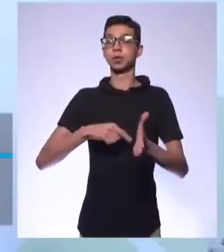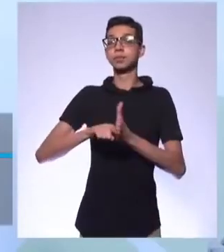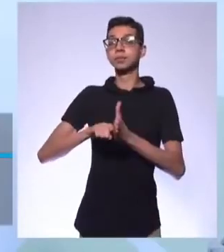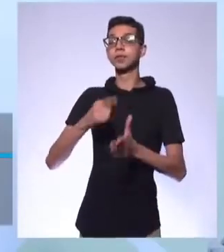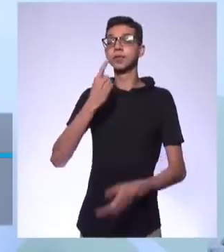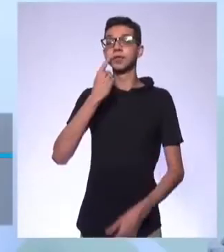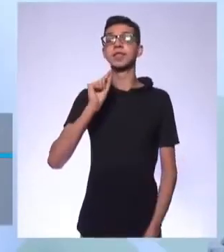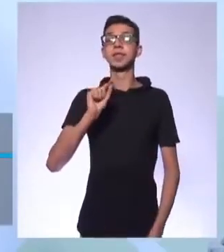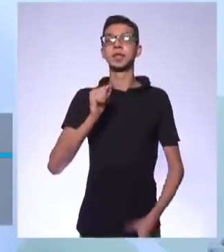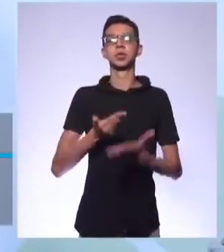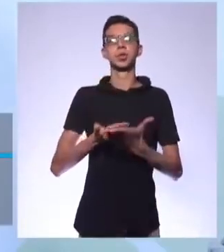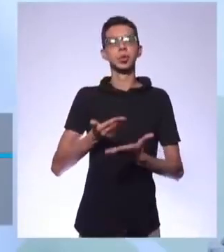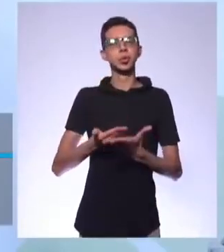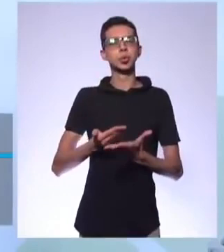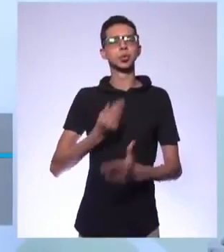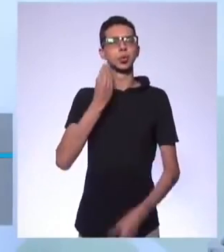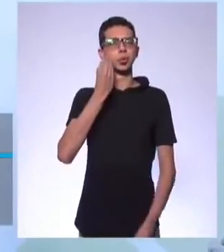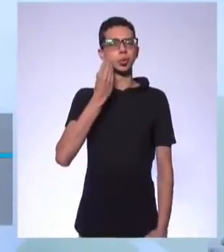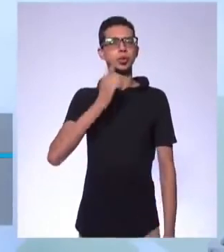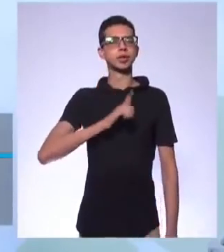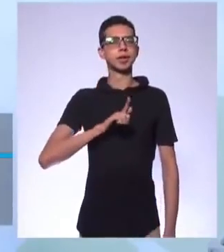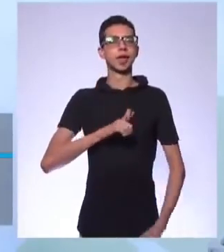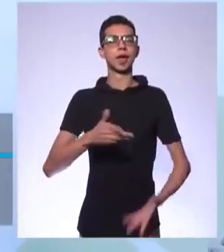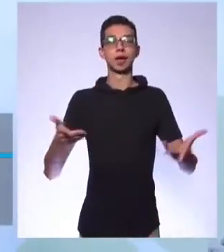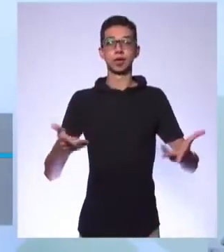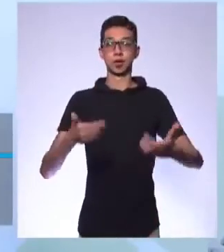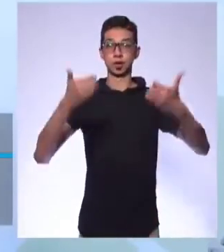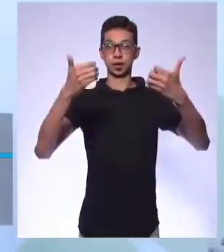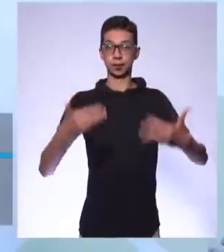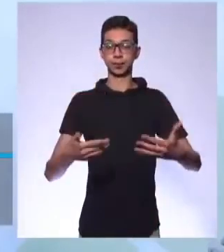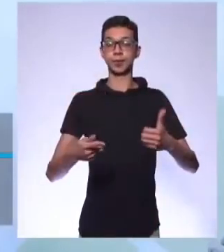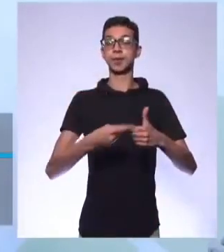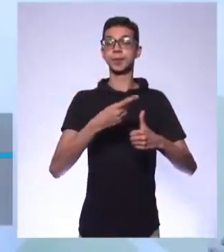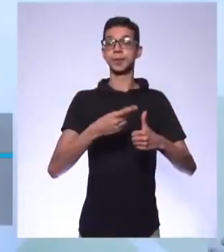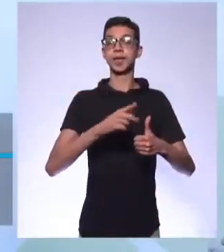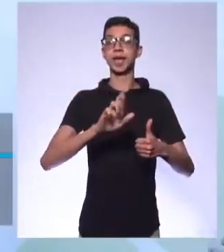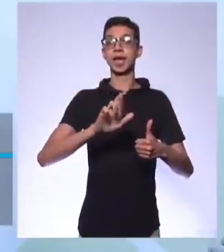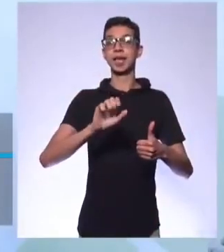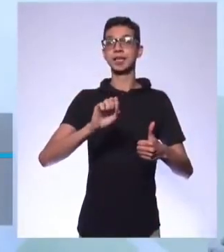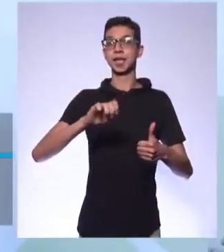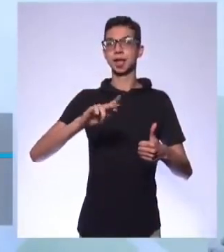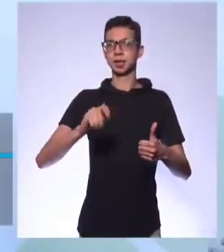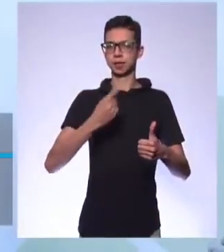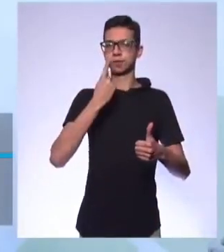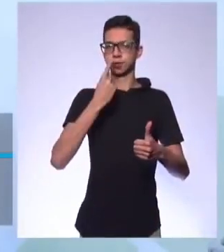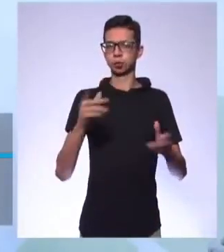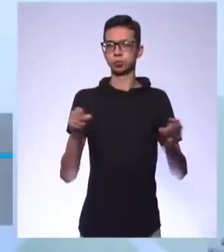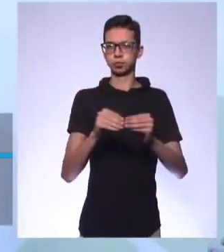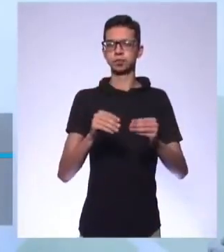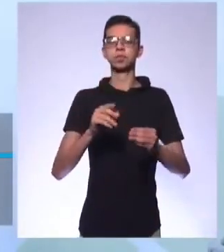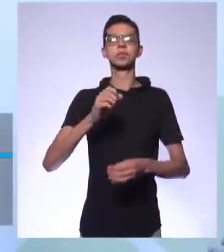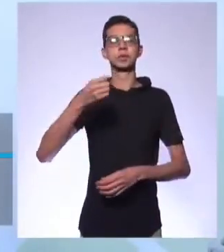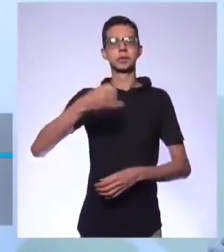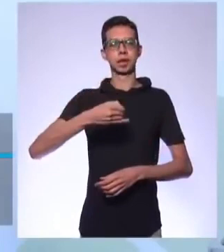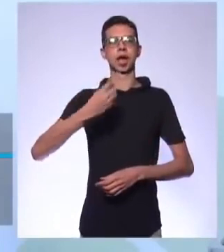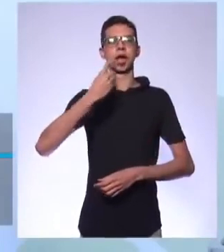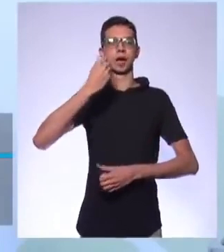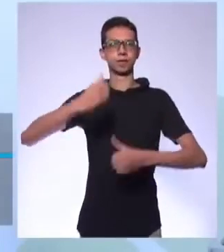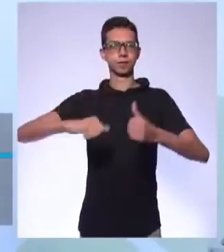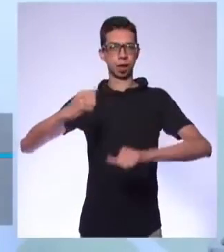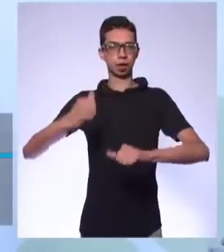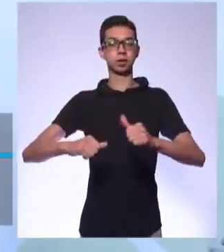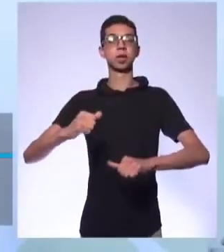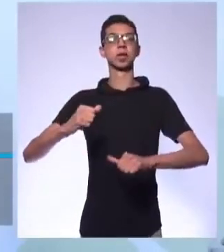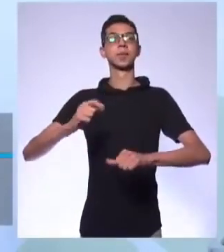para o assunto. Vamos então à definição. Primeiro nós vimos resenha. Então, a resenha ela é para avaliar, sim, um produto artístico,